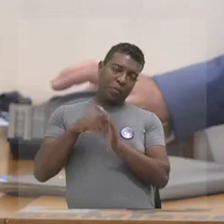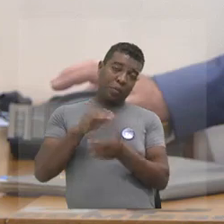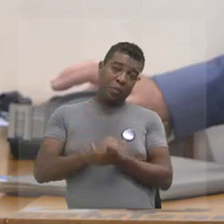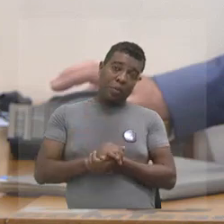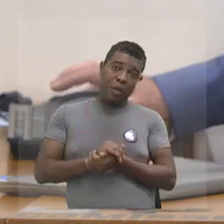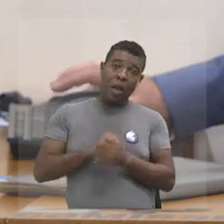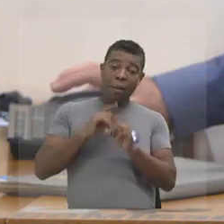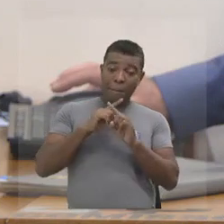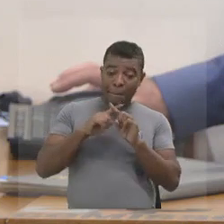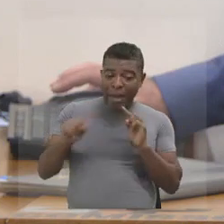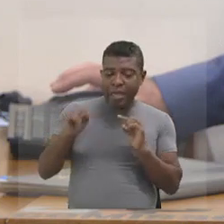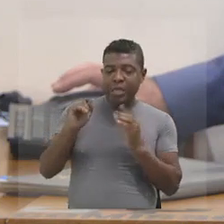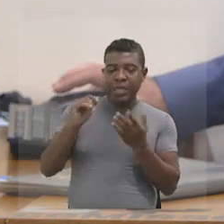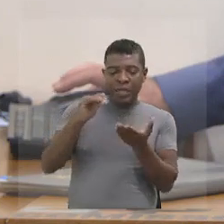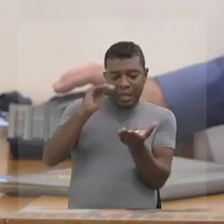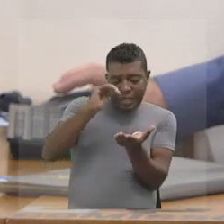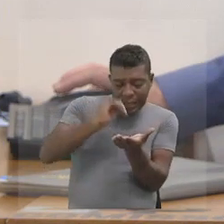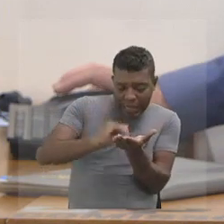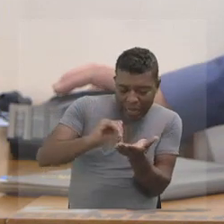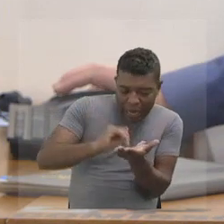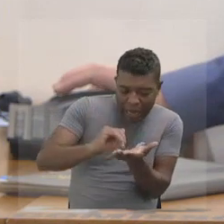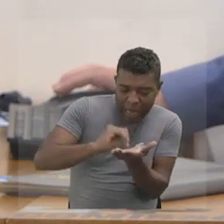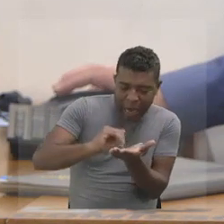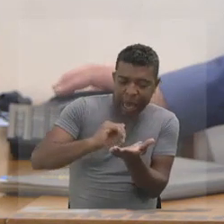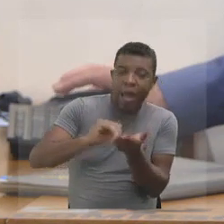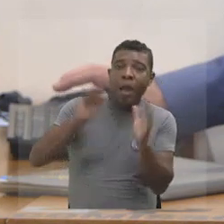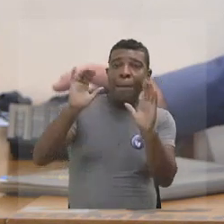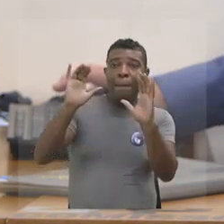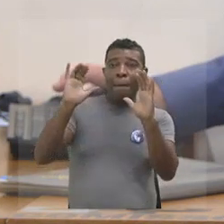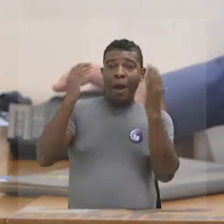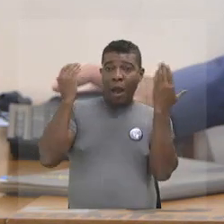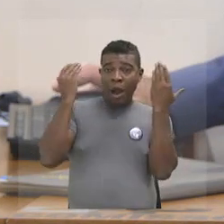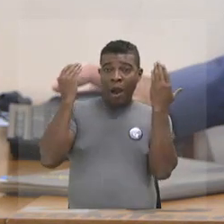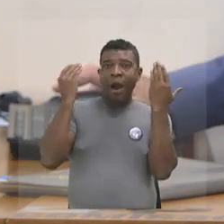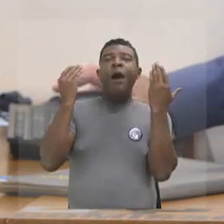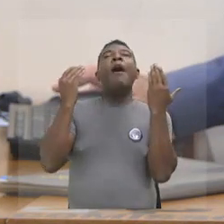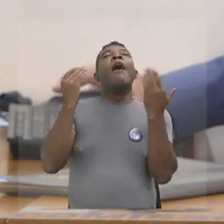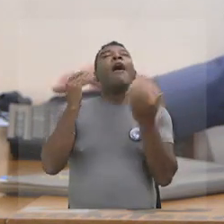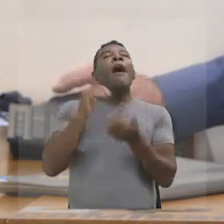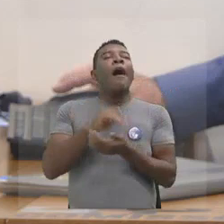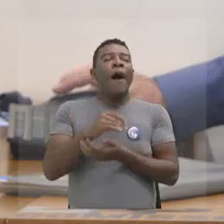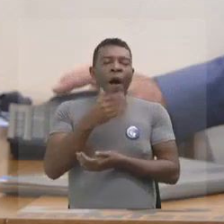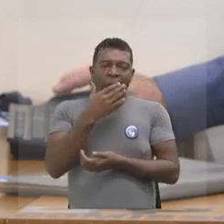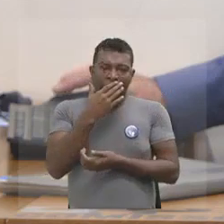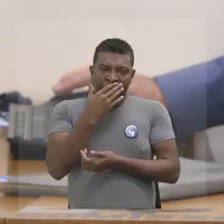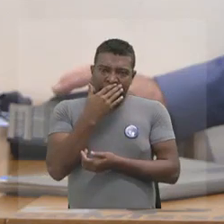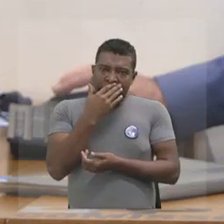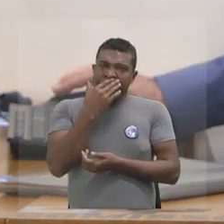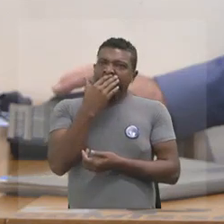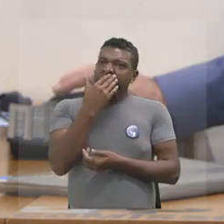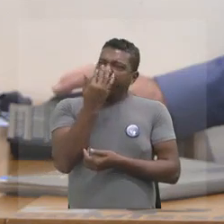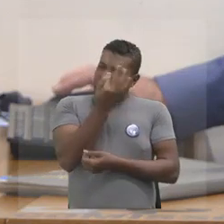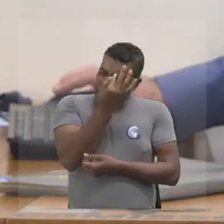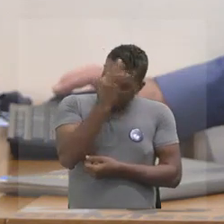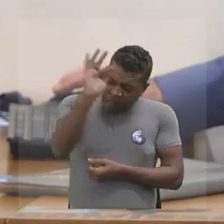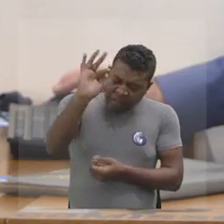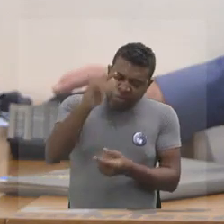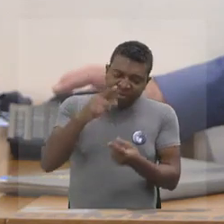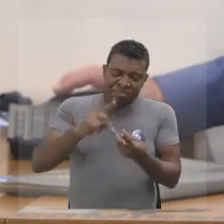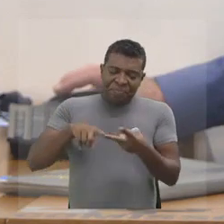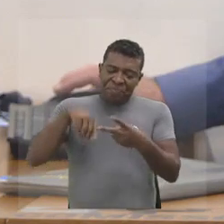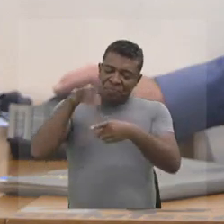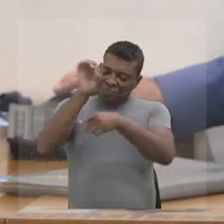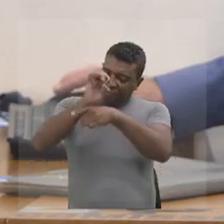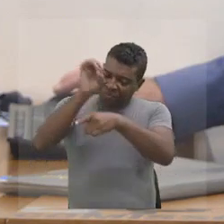de fato tanto a nível Estadual como nível Federal como a nível Municipal é sem dúvida alguma